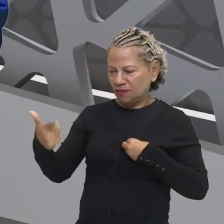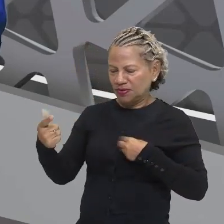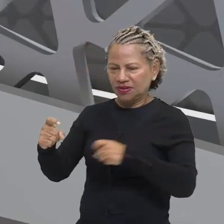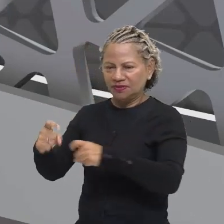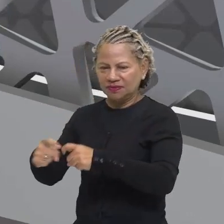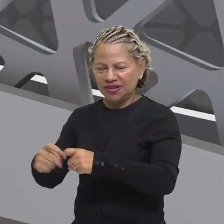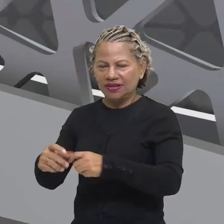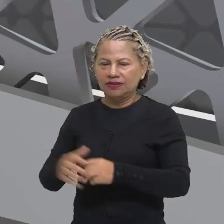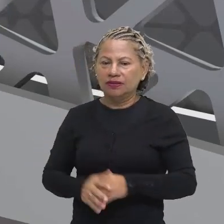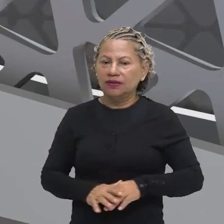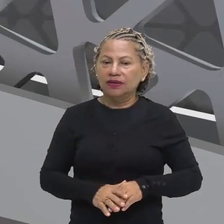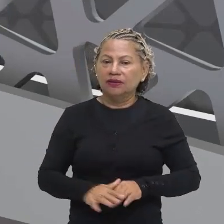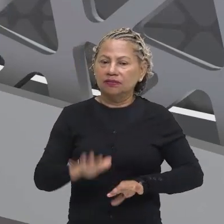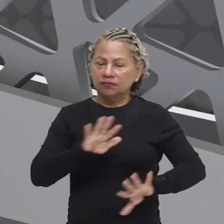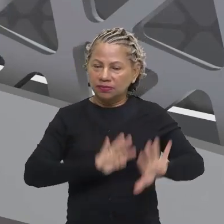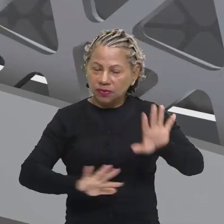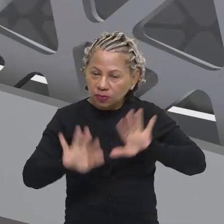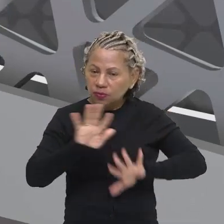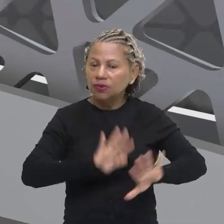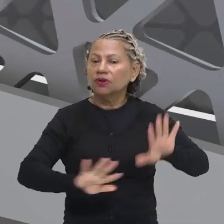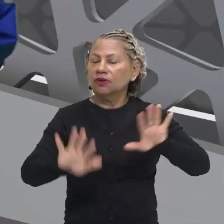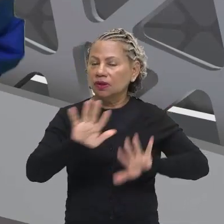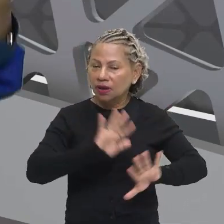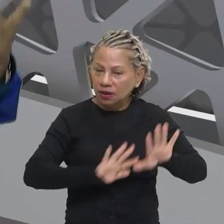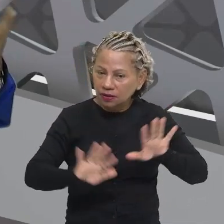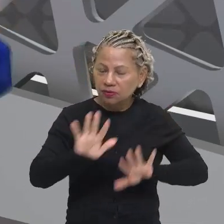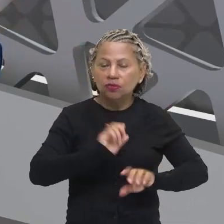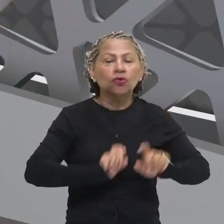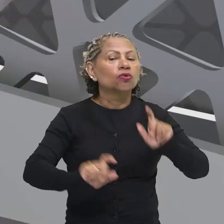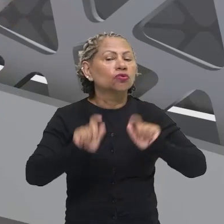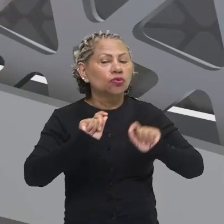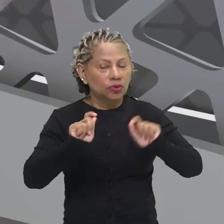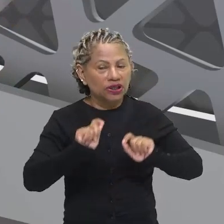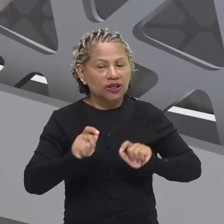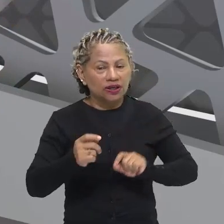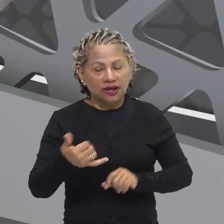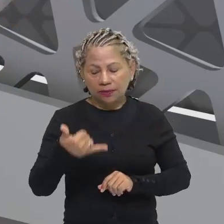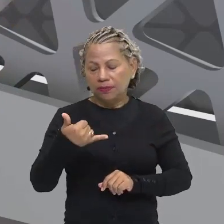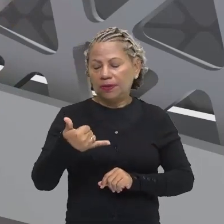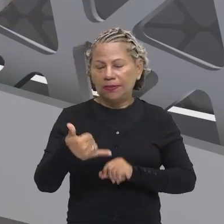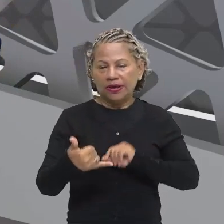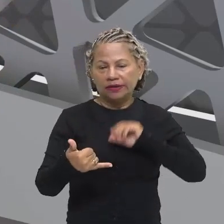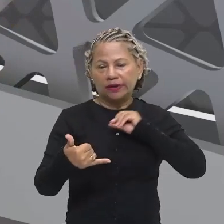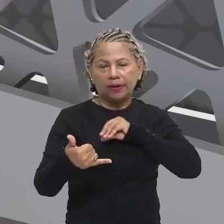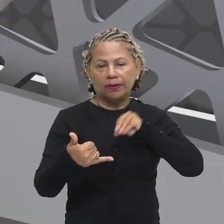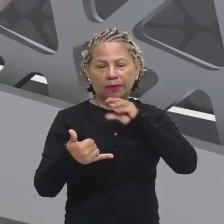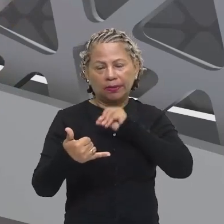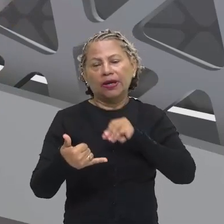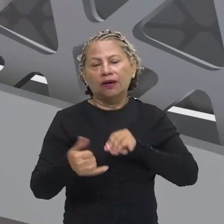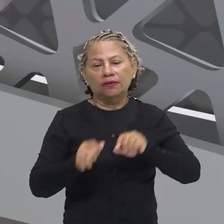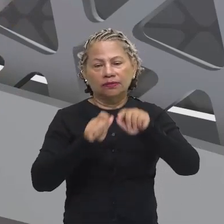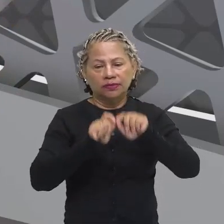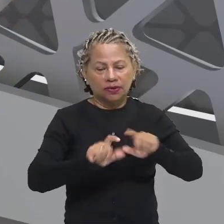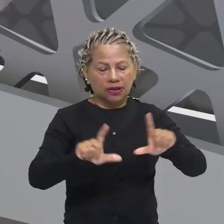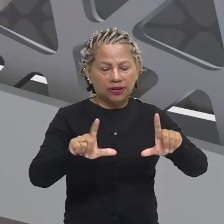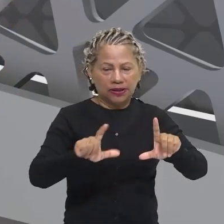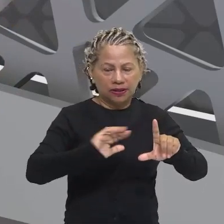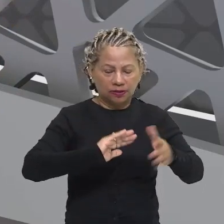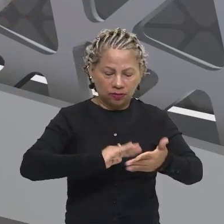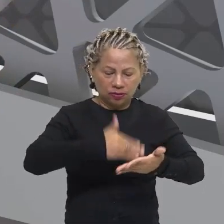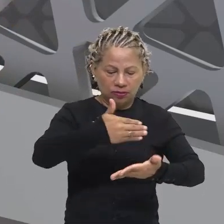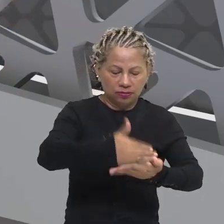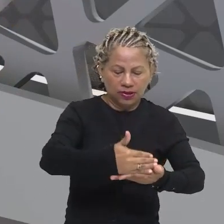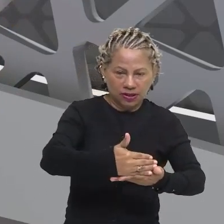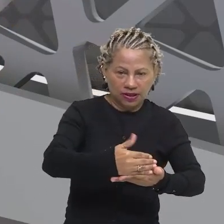gente tem que ter, inclusive, até cuidado do que a gente fala perto do nosso computador, se o microfone está ativado, se o